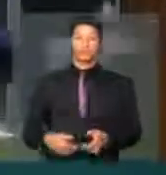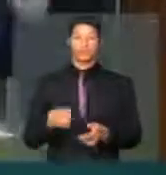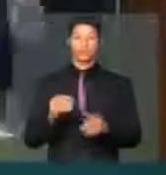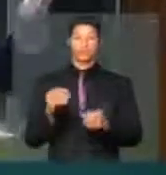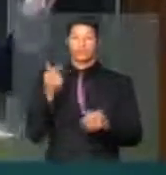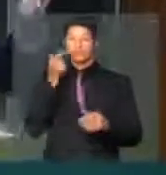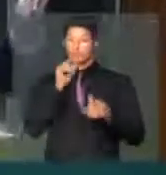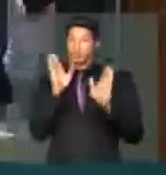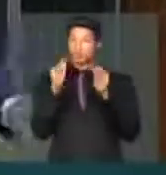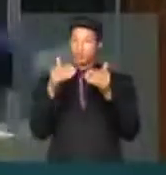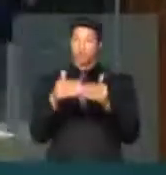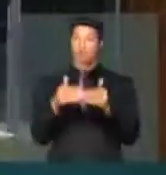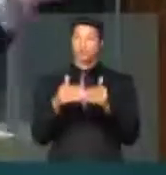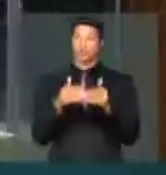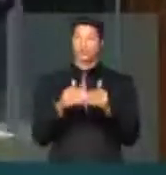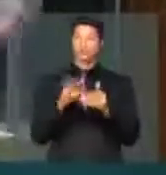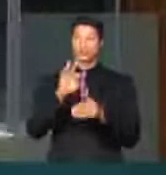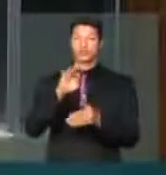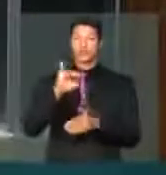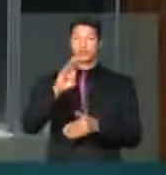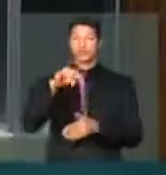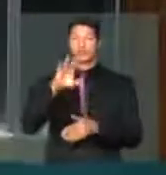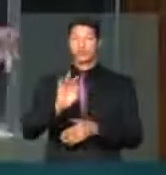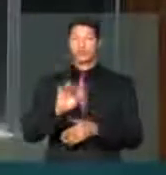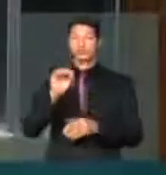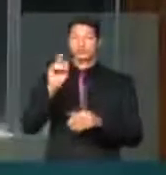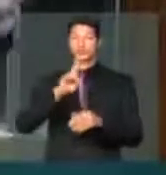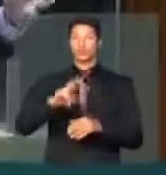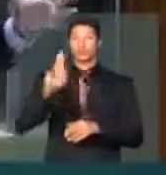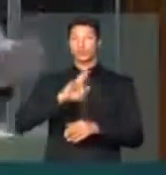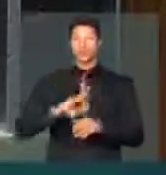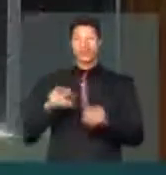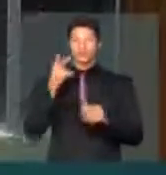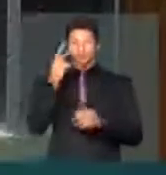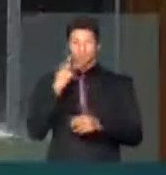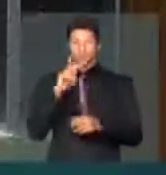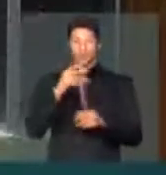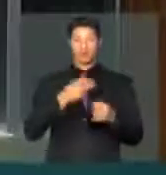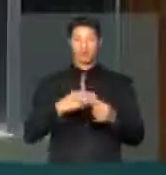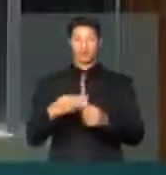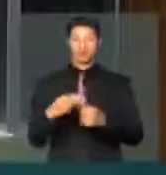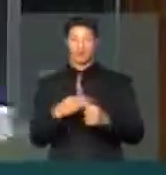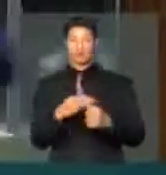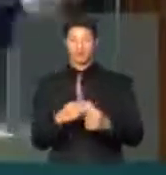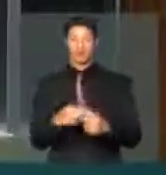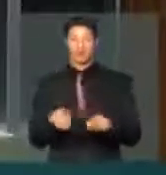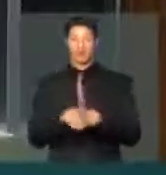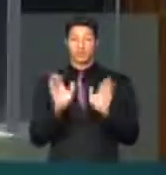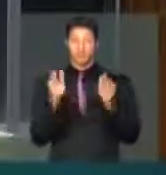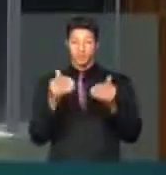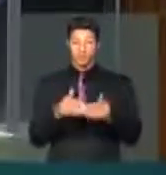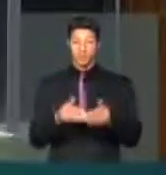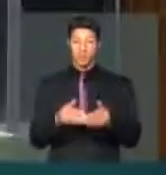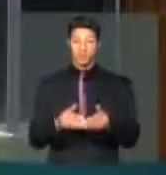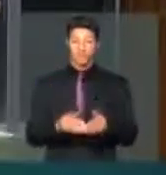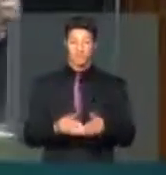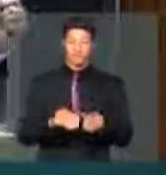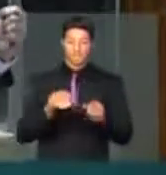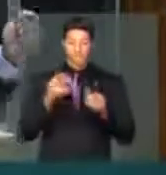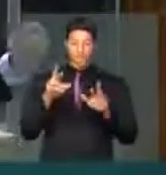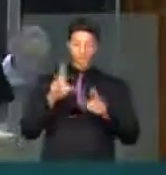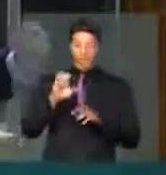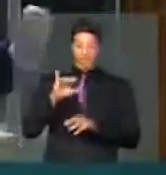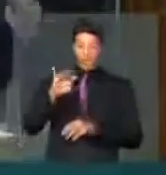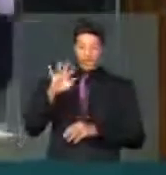se concentra o tributo na mão da União. Se descentraliza para os municípios e se concentra a